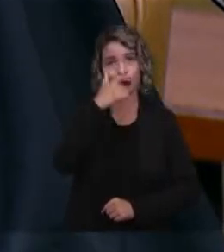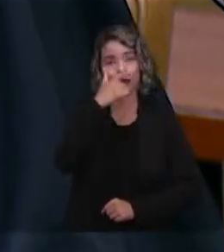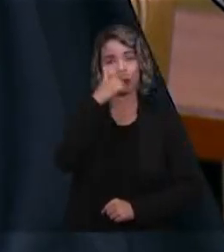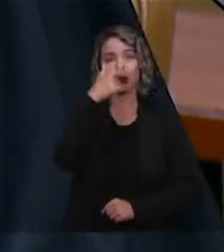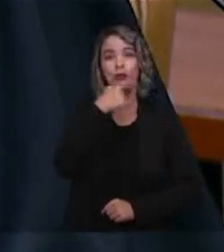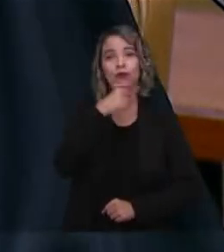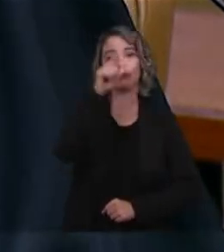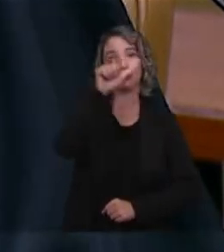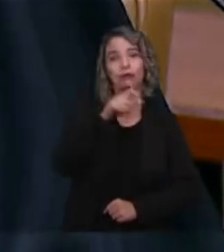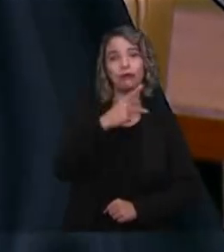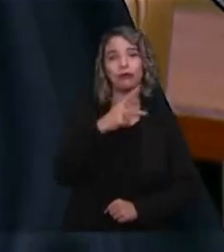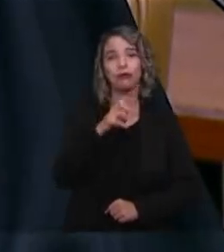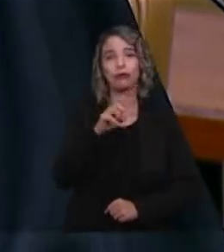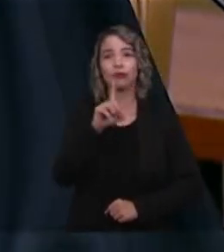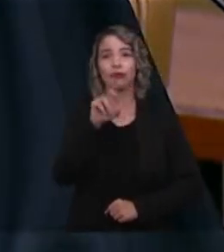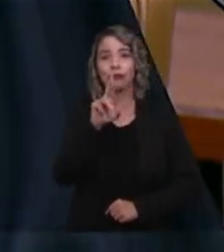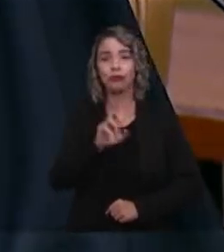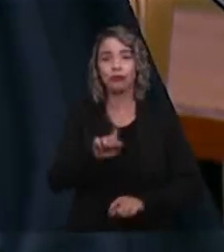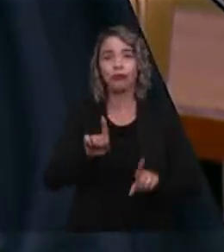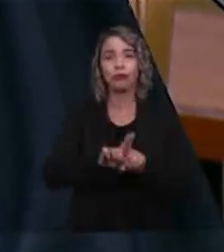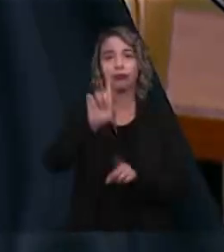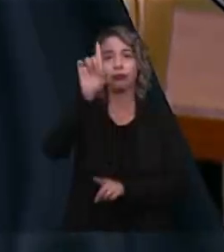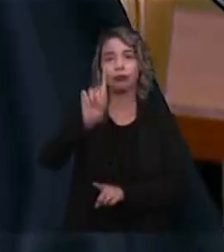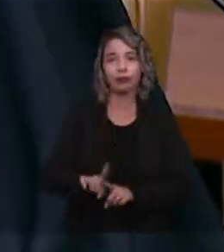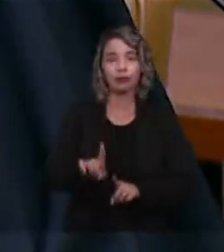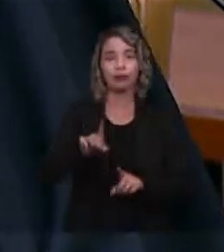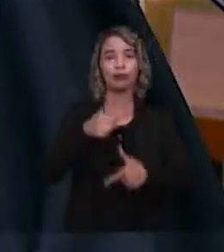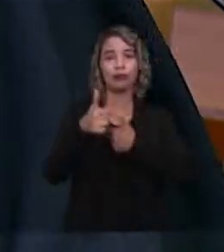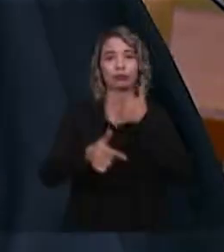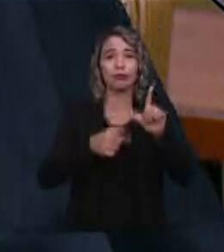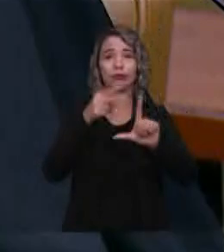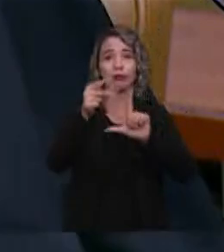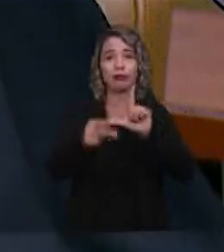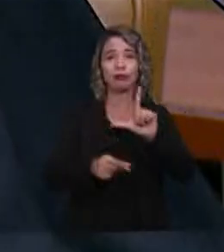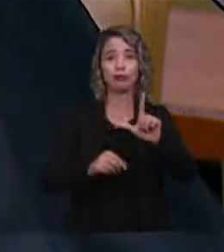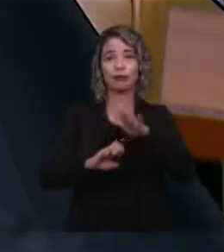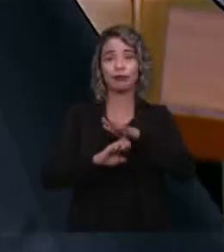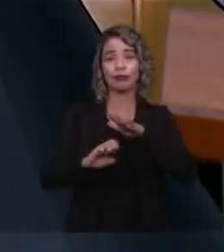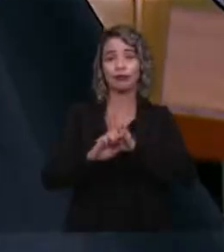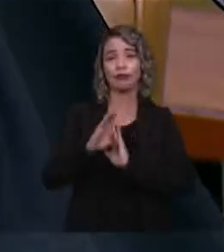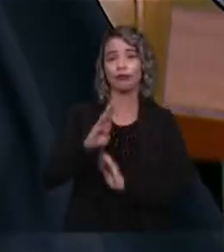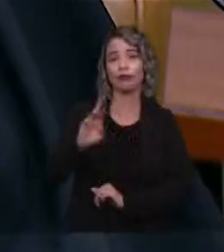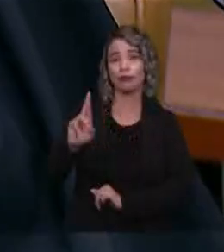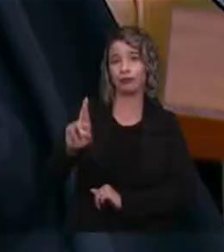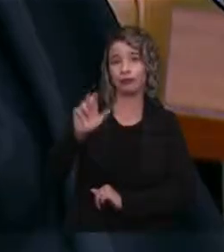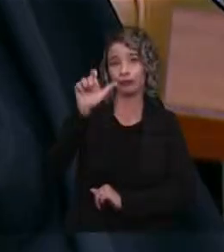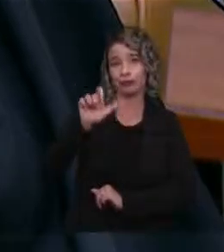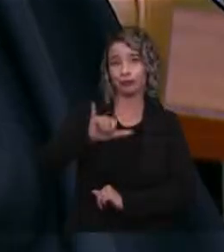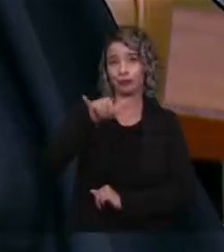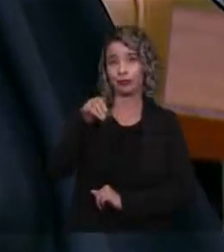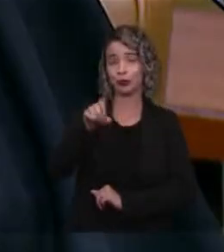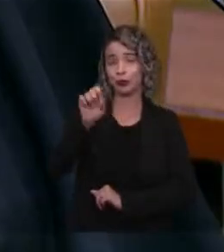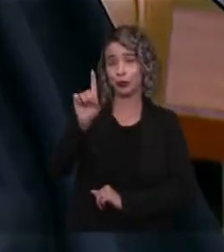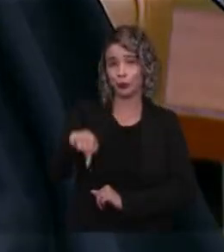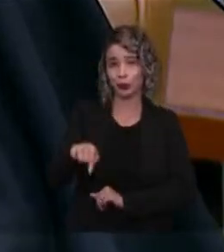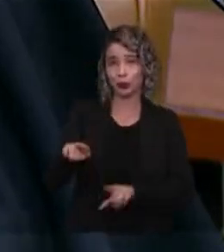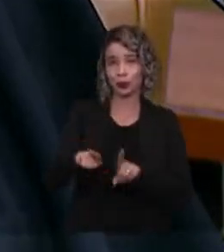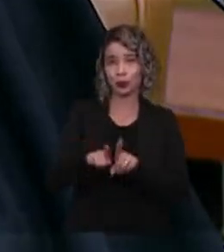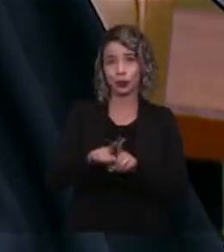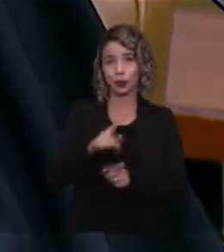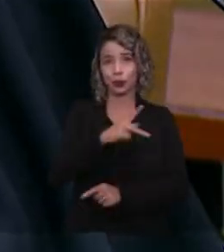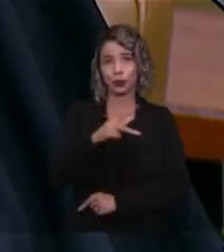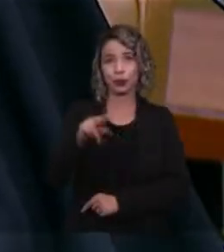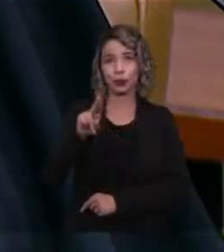Leone Ramos, e o diretor de operações e logística da BR Distribuidora, José Zonin, e o presidente da